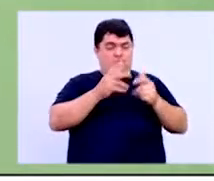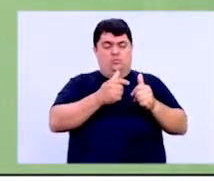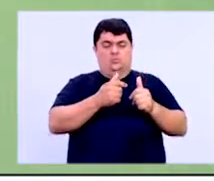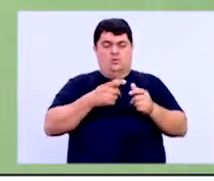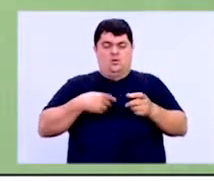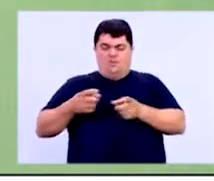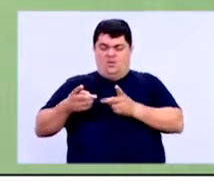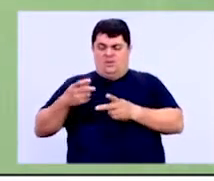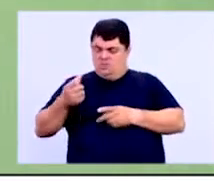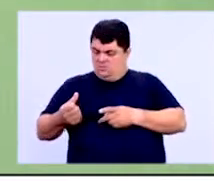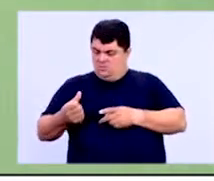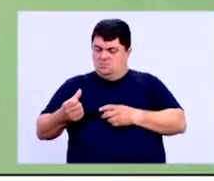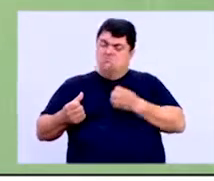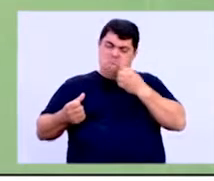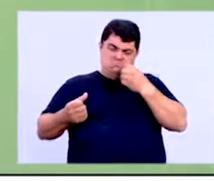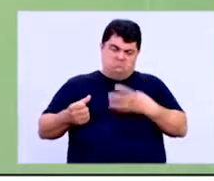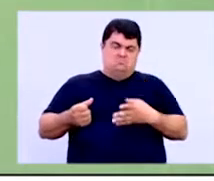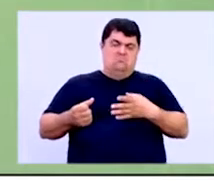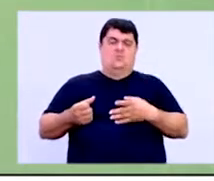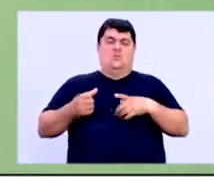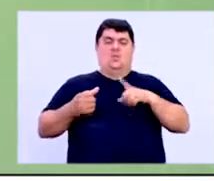Ele me vendeu 6.000.